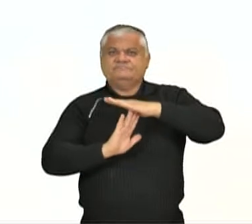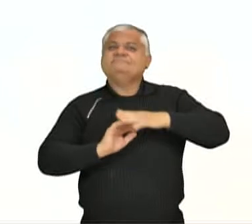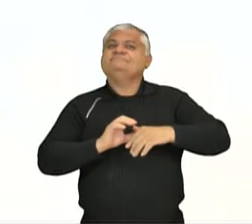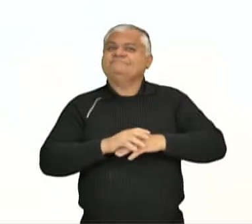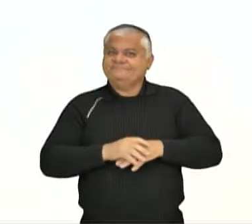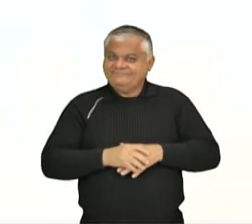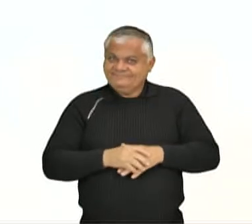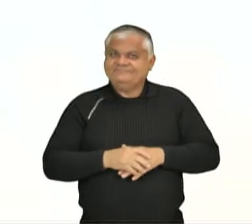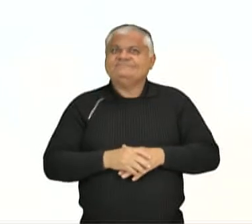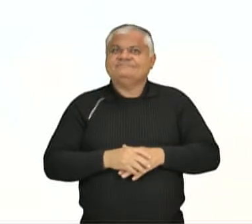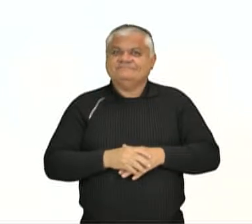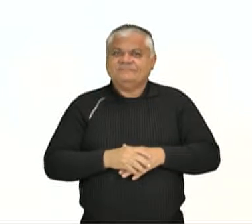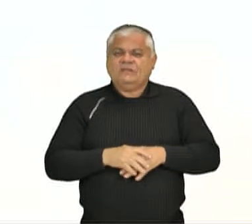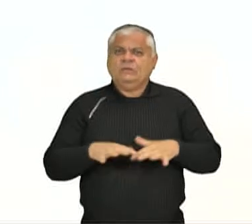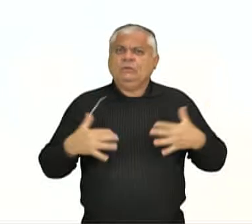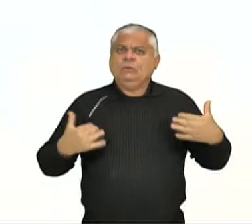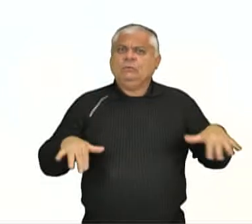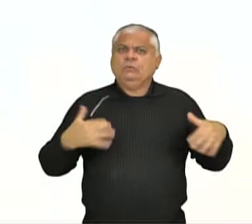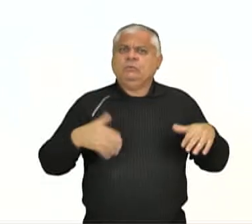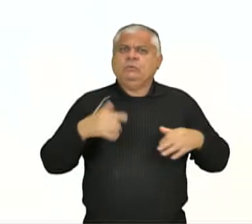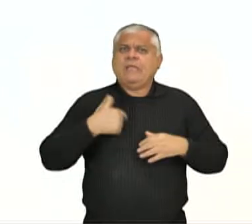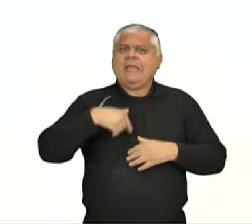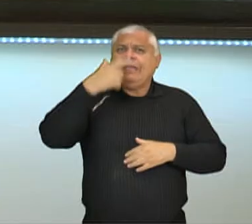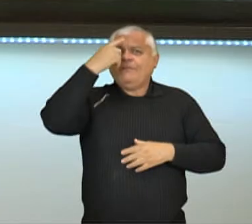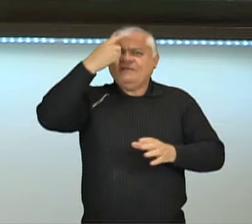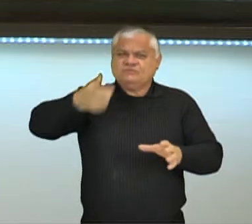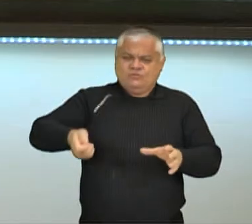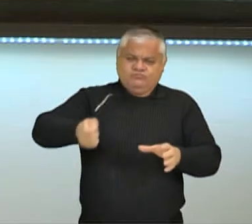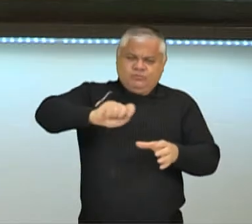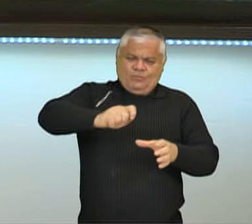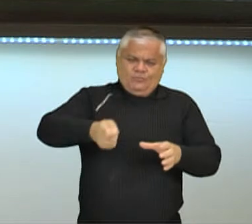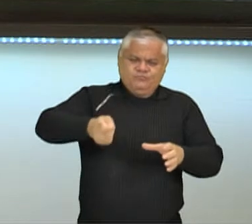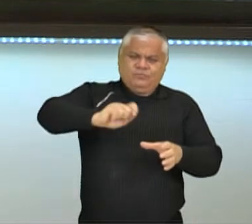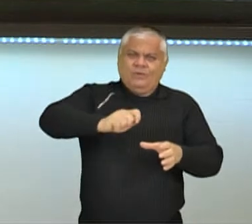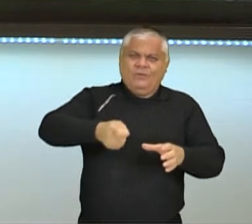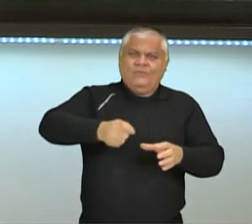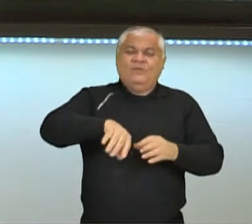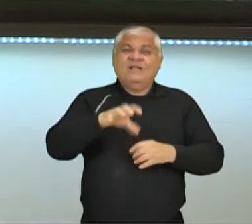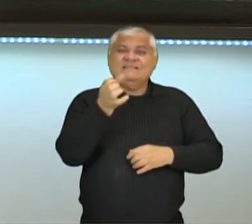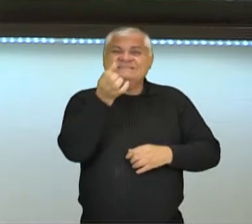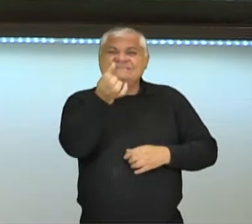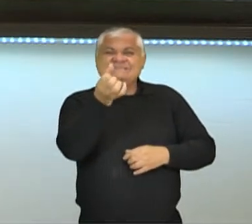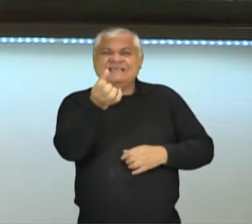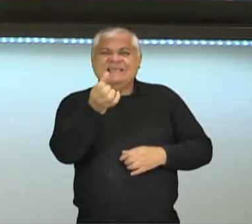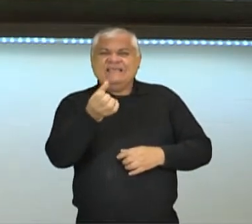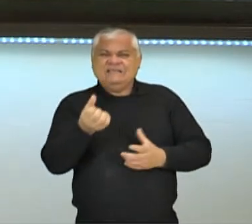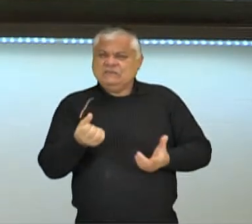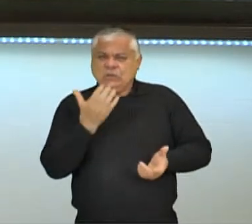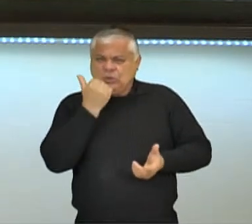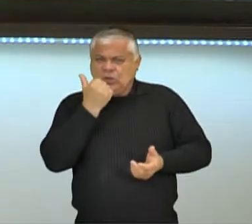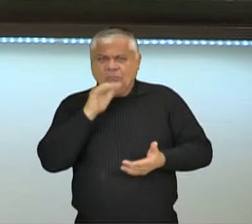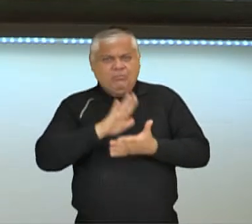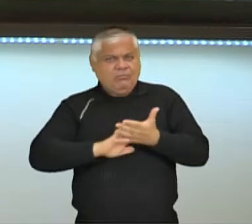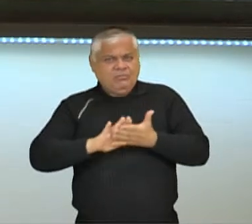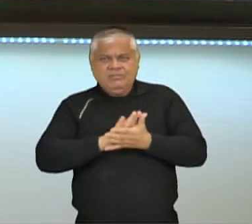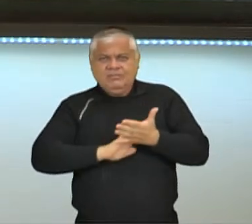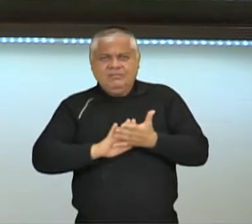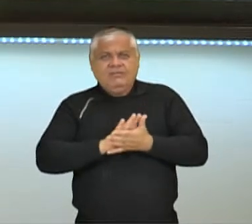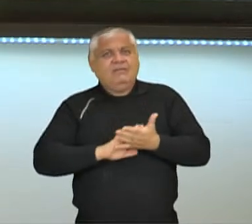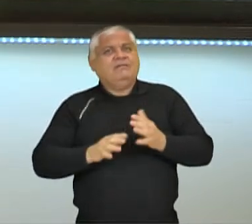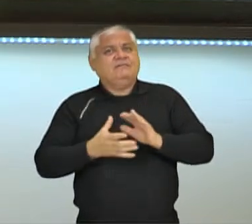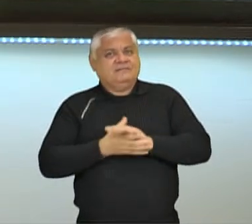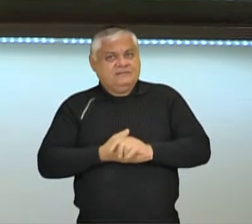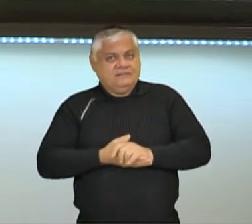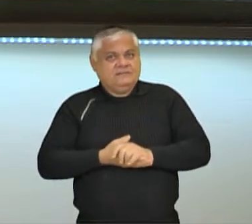Ah, professor, eu achei que era 6 colheres de açúcar. Eu estava tranquilo porque eu não como 6 colheres de açúcar por dia. Pois